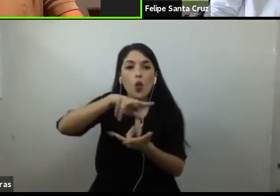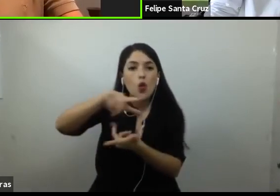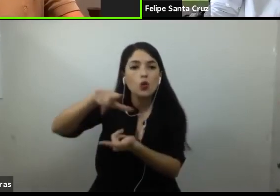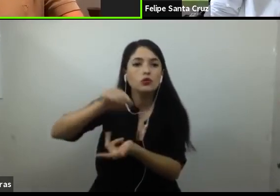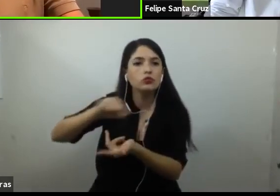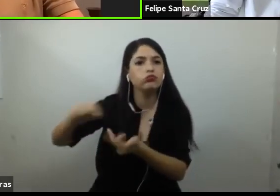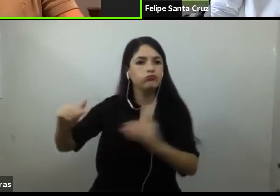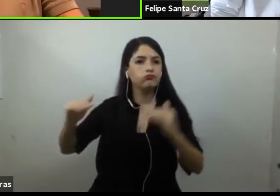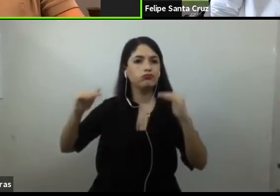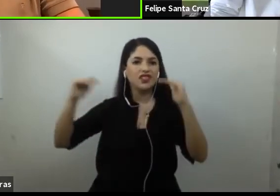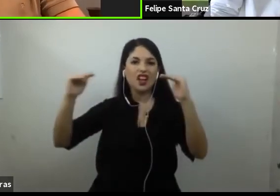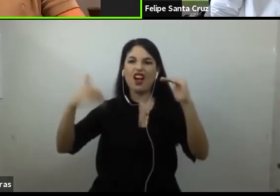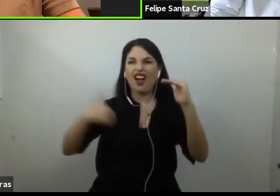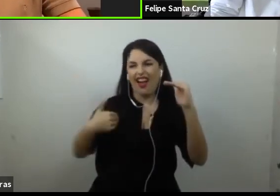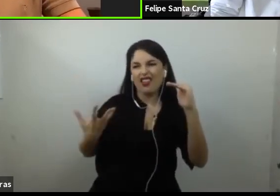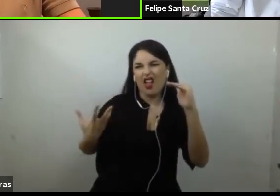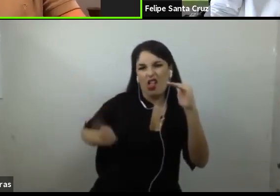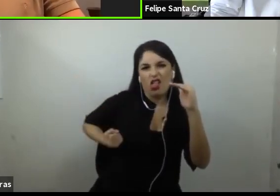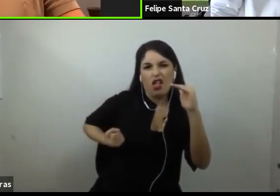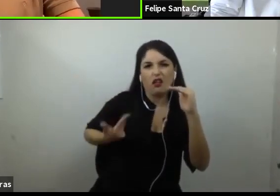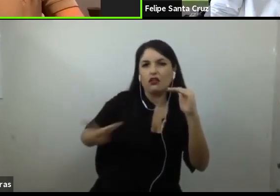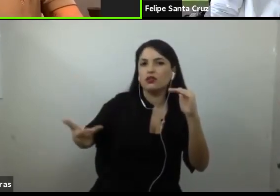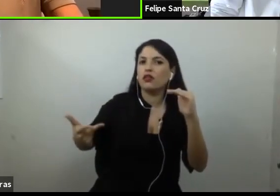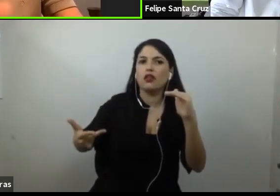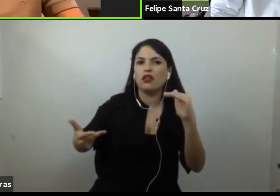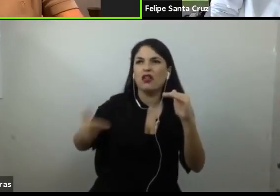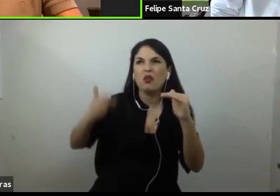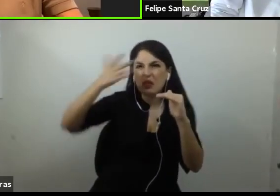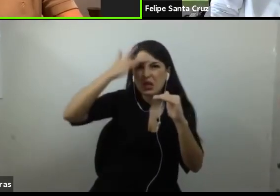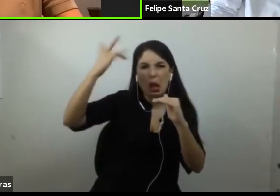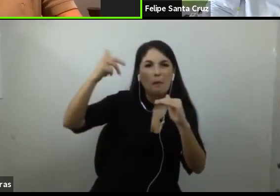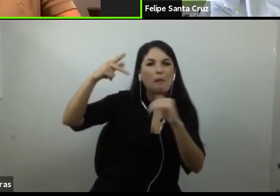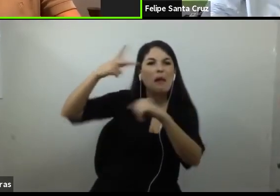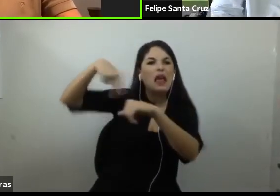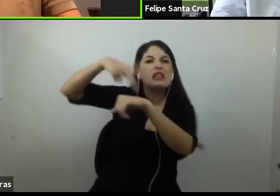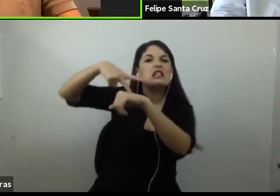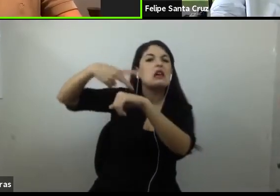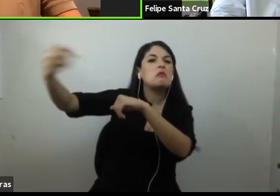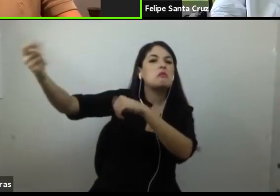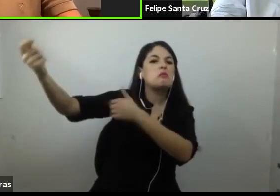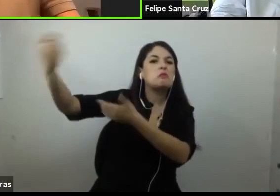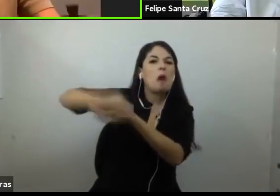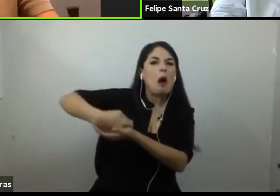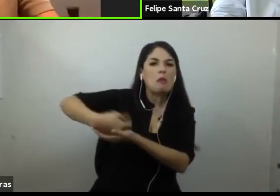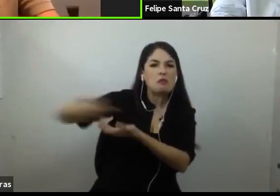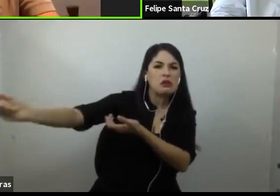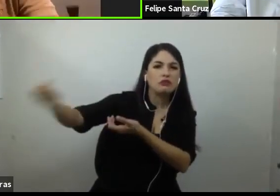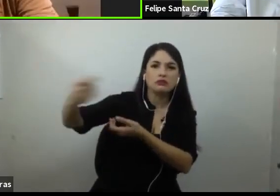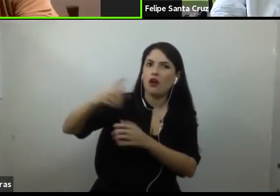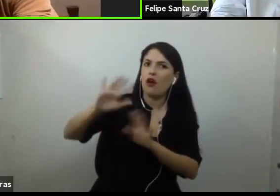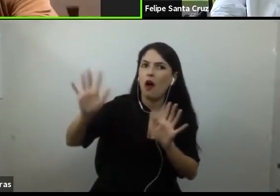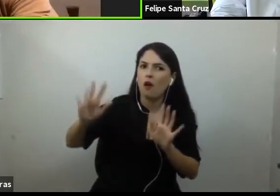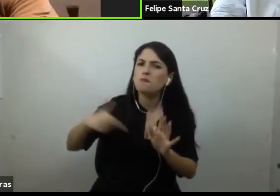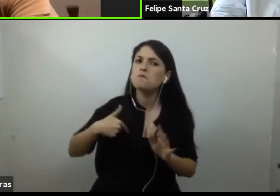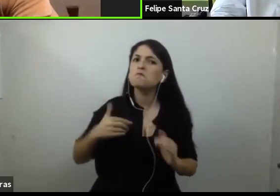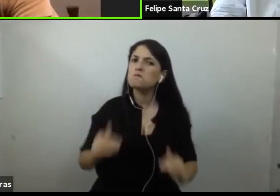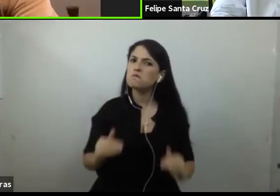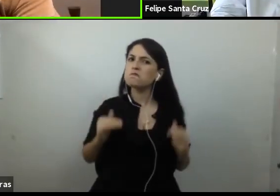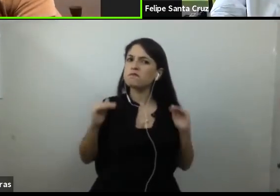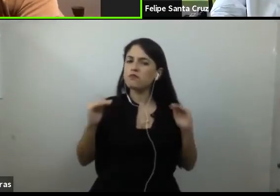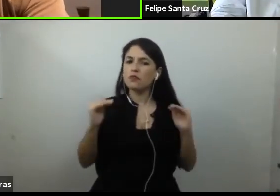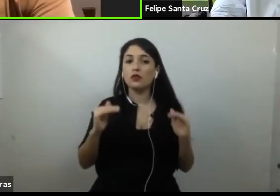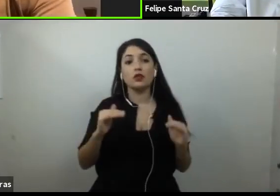se subordina a uma nação estrangeira. Nós temos uma outra visão de democracia que precisa